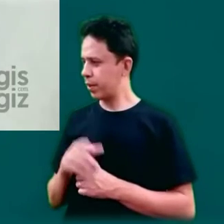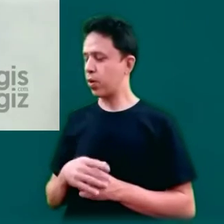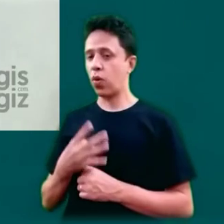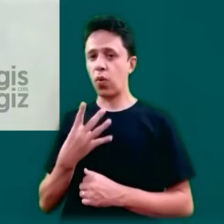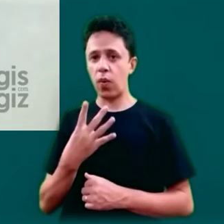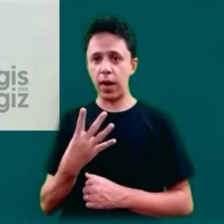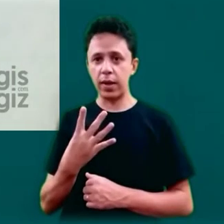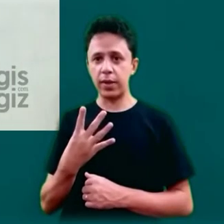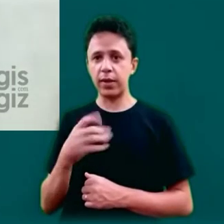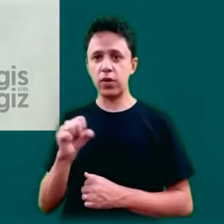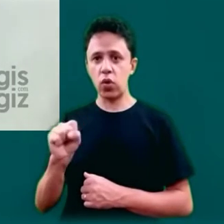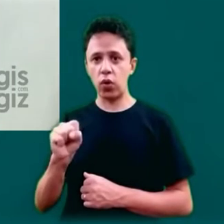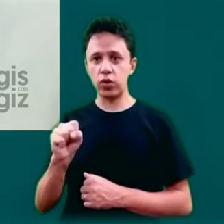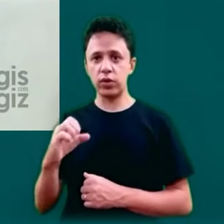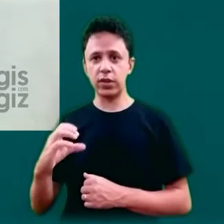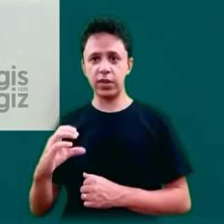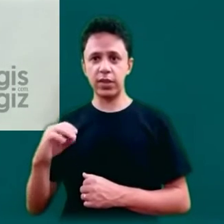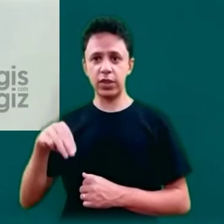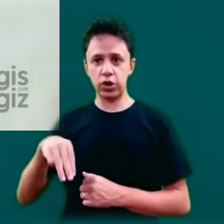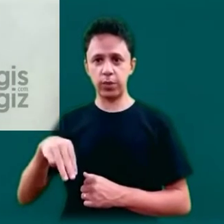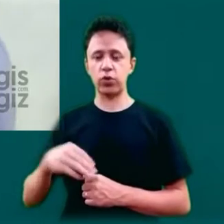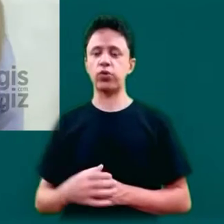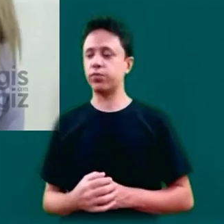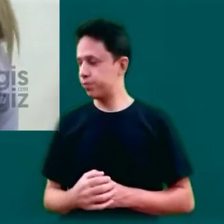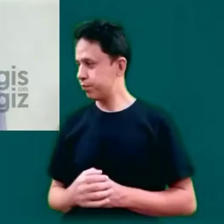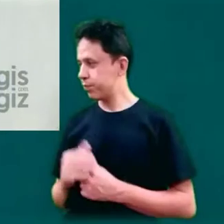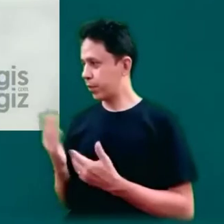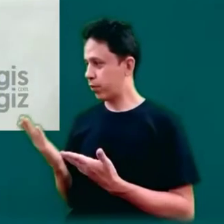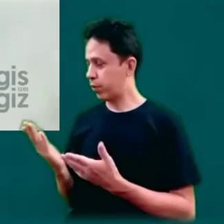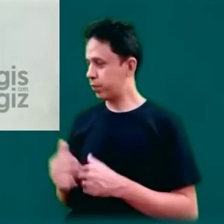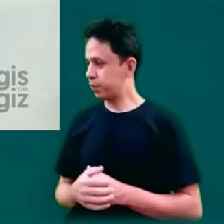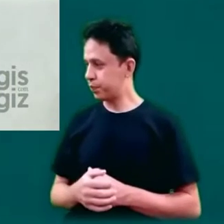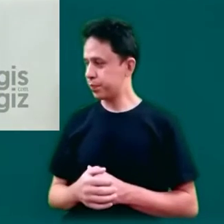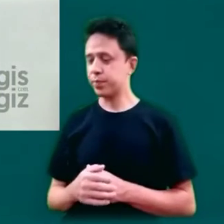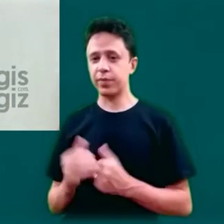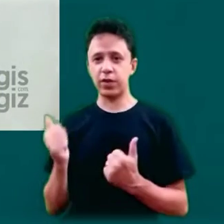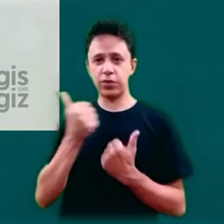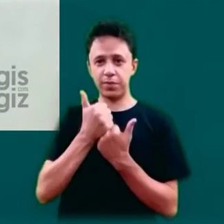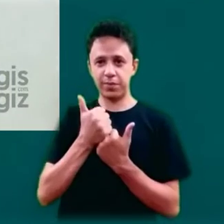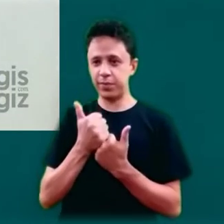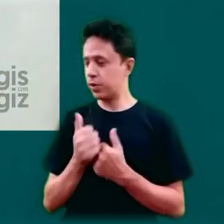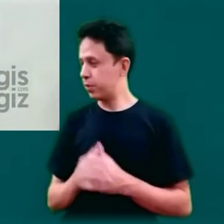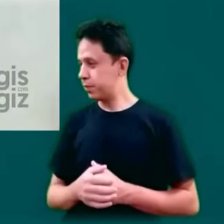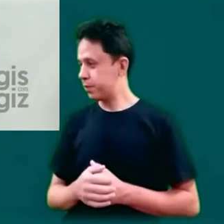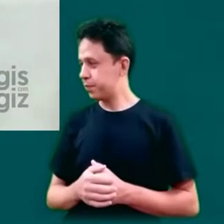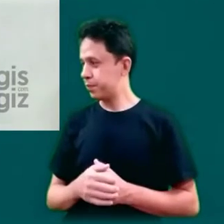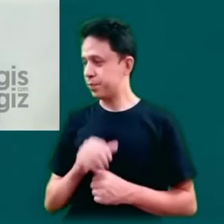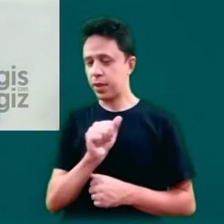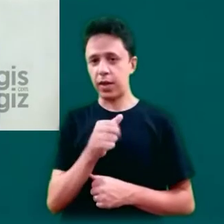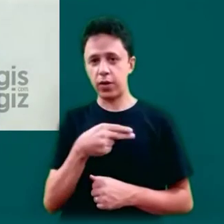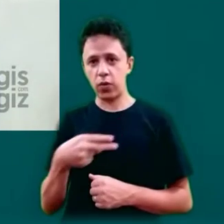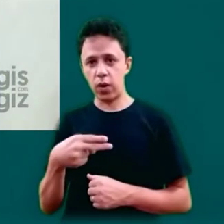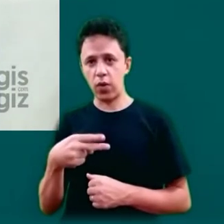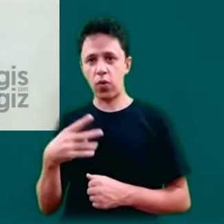ela tem 48 centímetros. Então vai ficar assim a conta, né? Já vou trocando os lugares, ó. Área igual